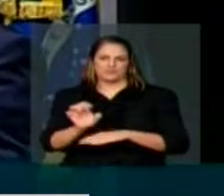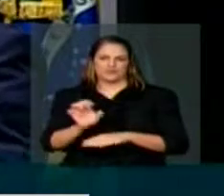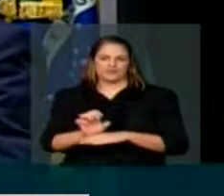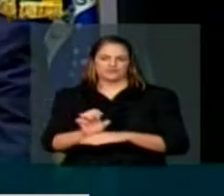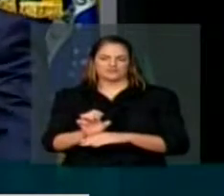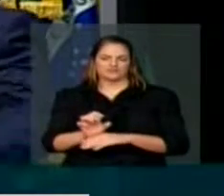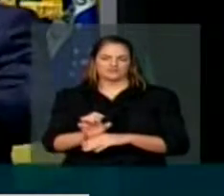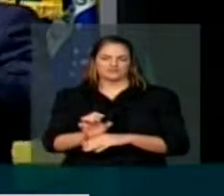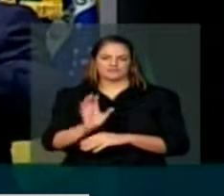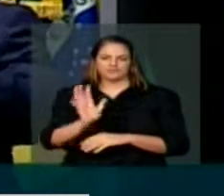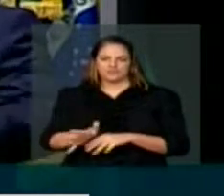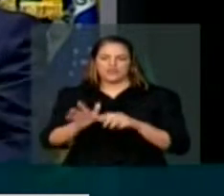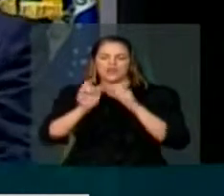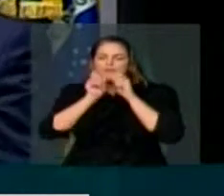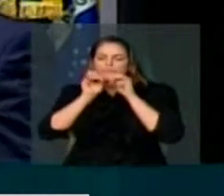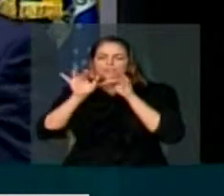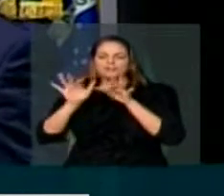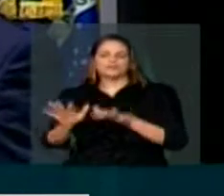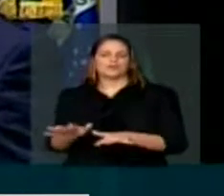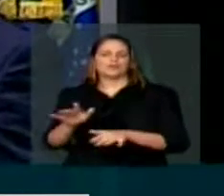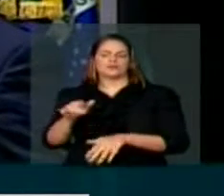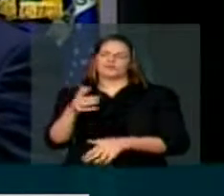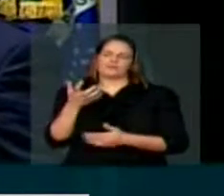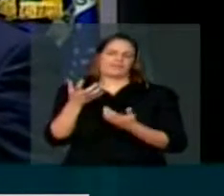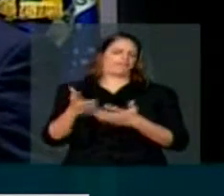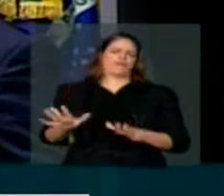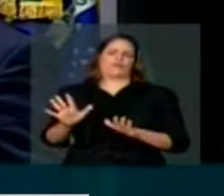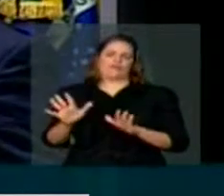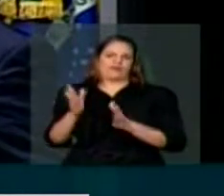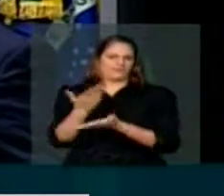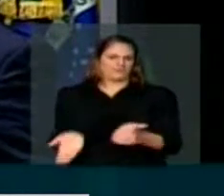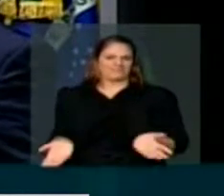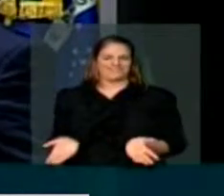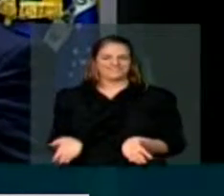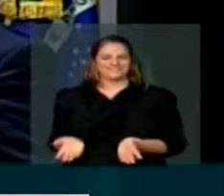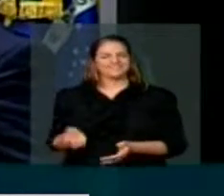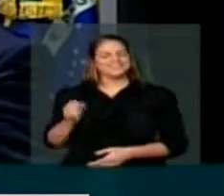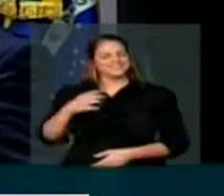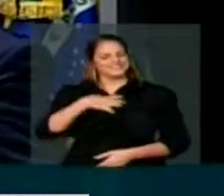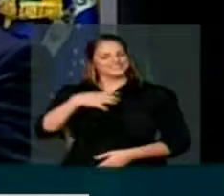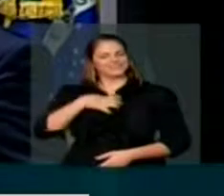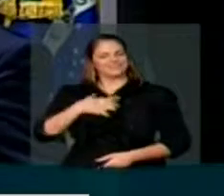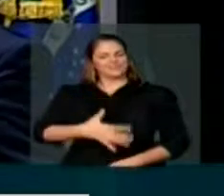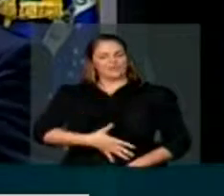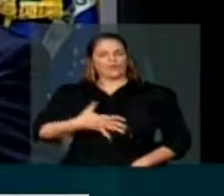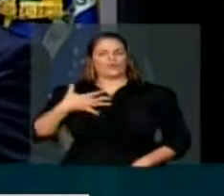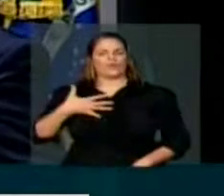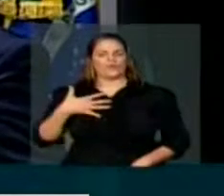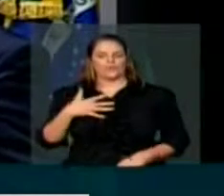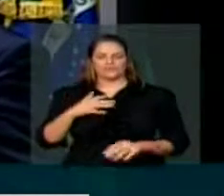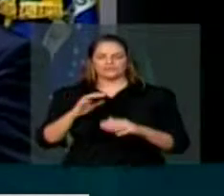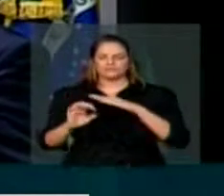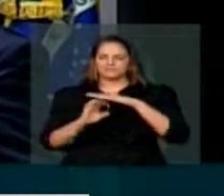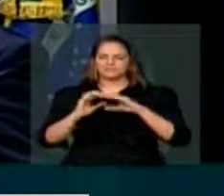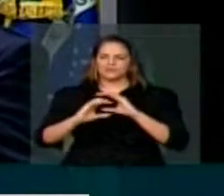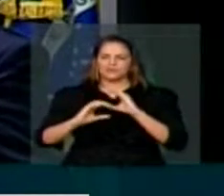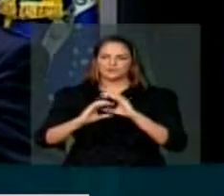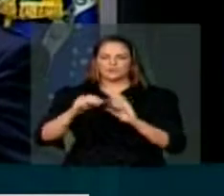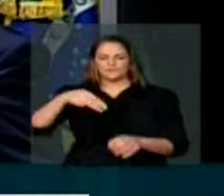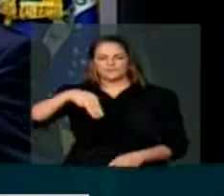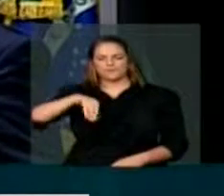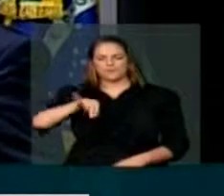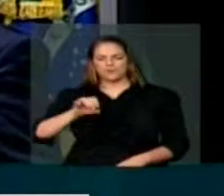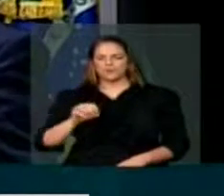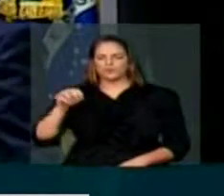abençoamos, não queremos, não vamos perdê-lo, e pelo contrário, nos honramos do Meu Norte estar hoje